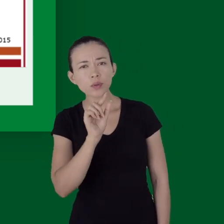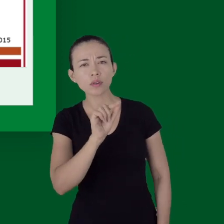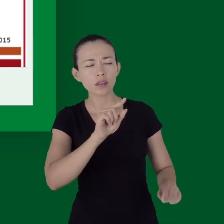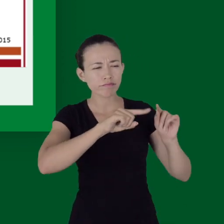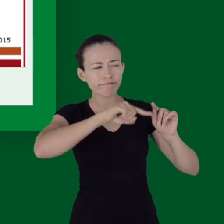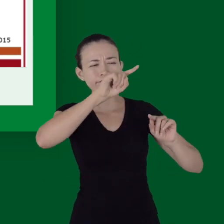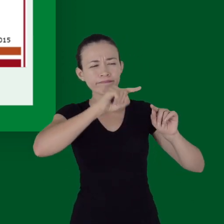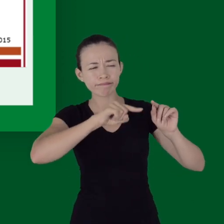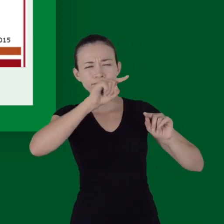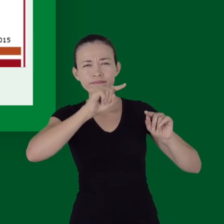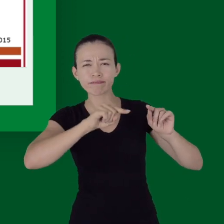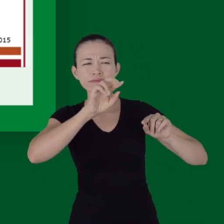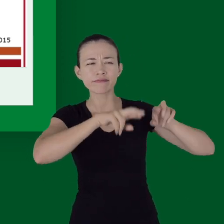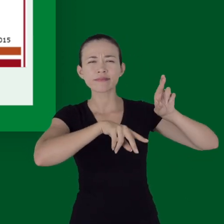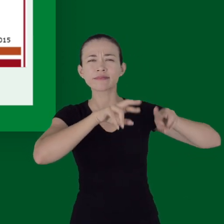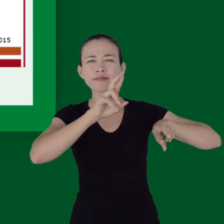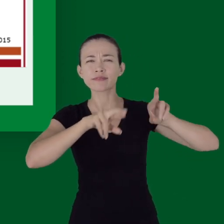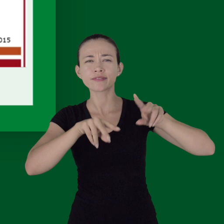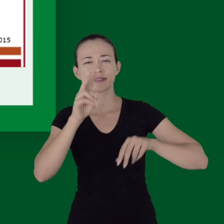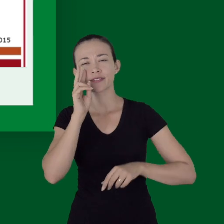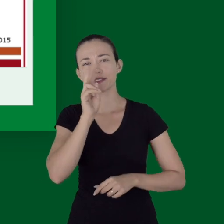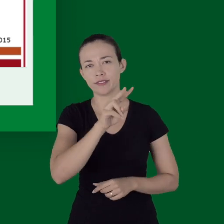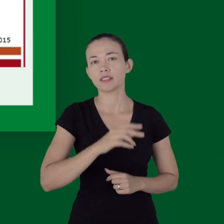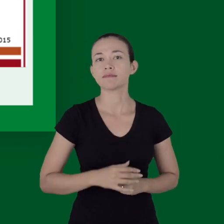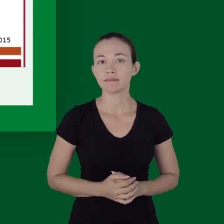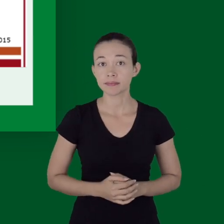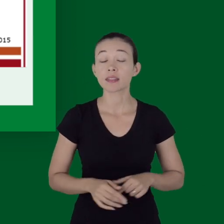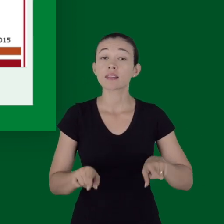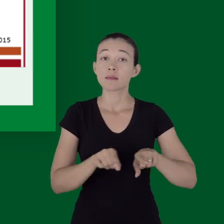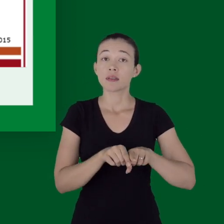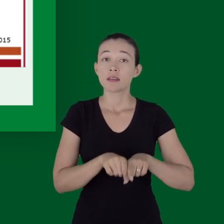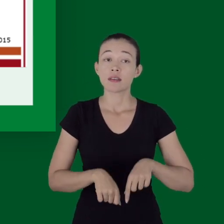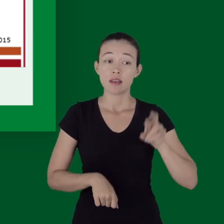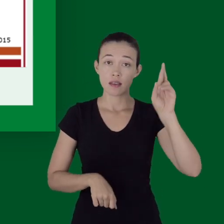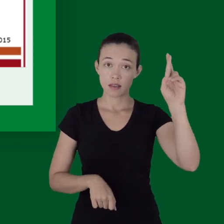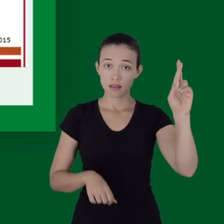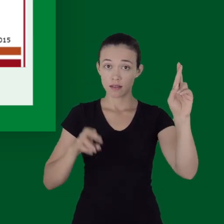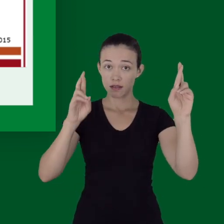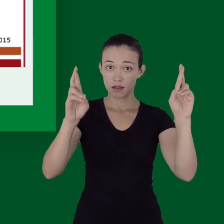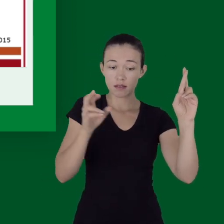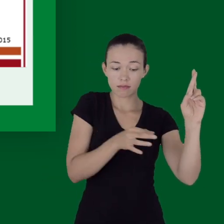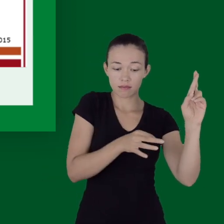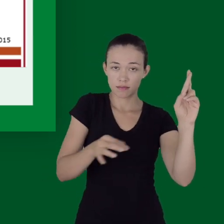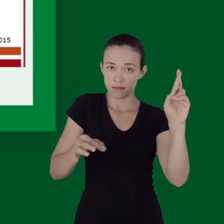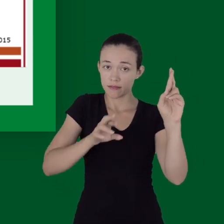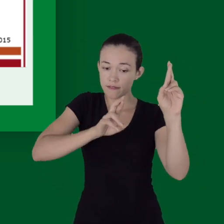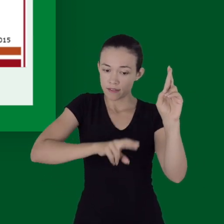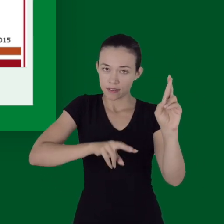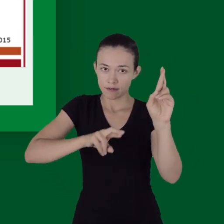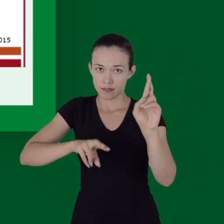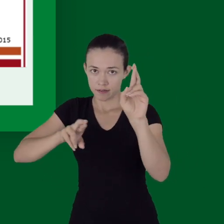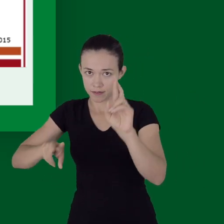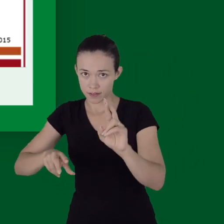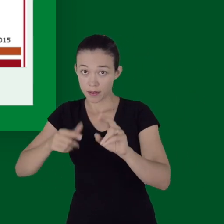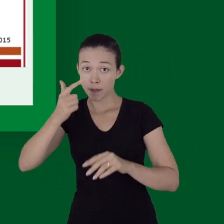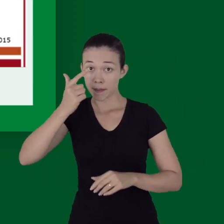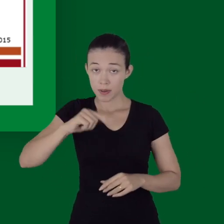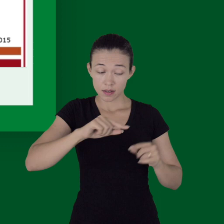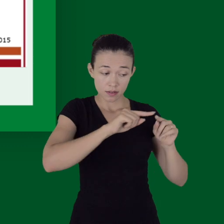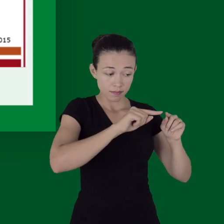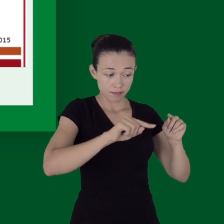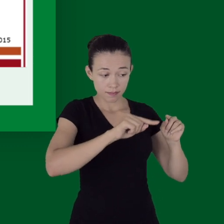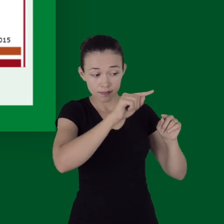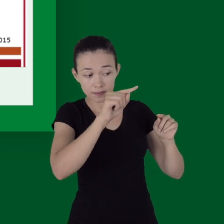várias morfologias de QRS. O RR geralmente é irregular, a gente não consegue ver onda